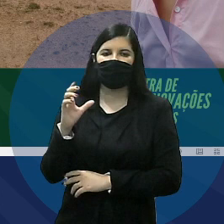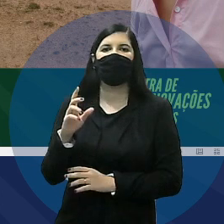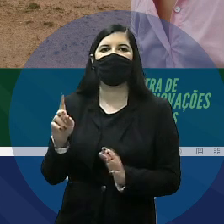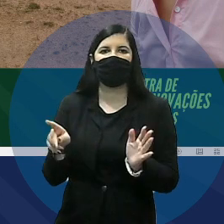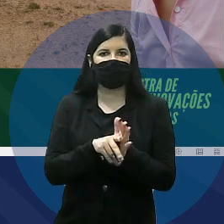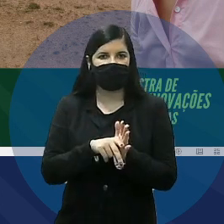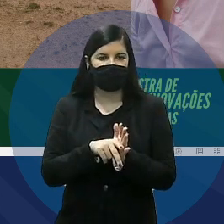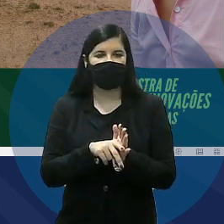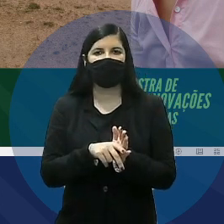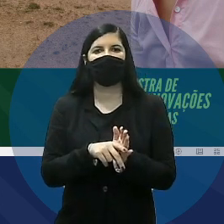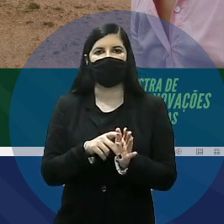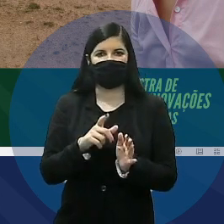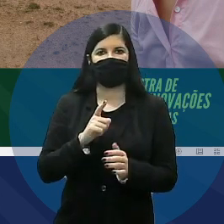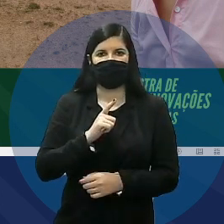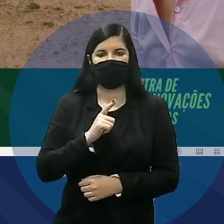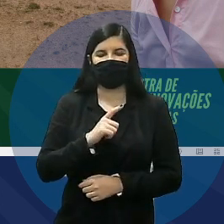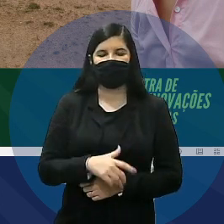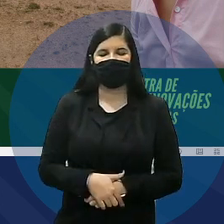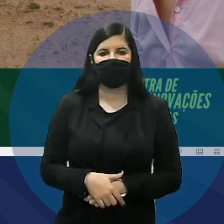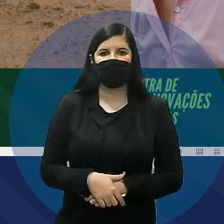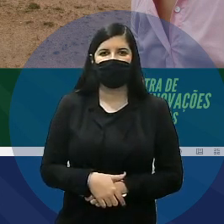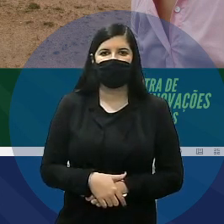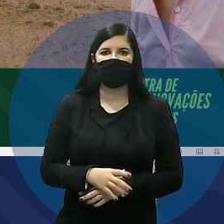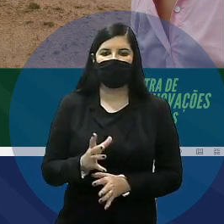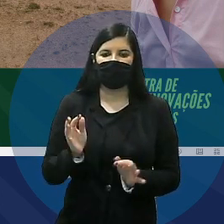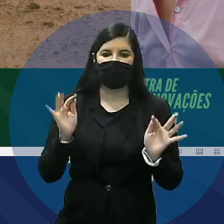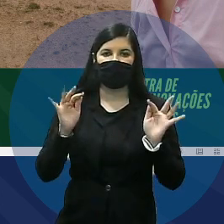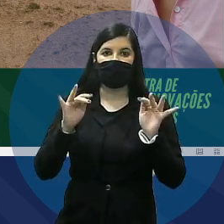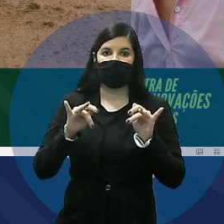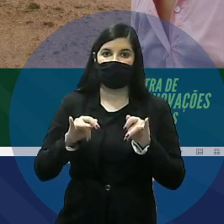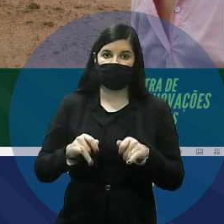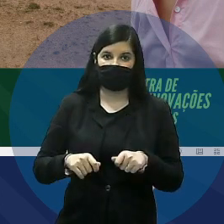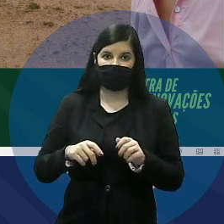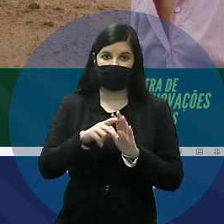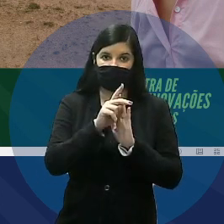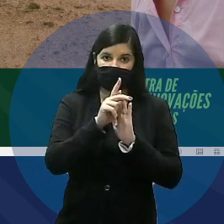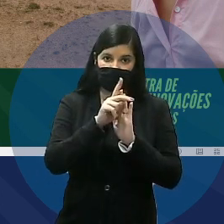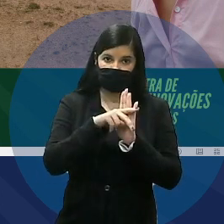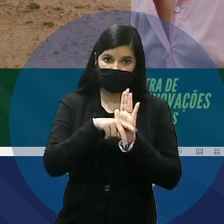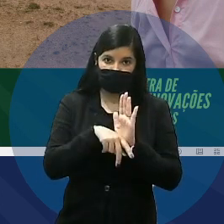que existem. E, finalizando o nosso projeto,